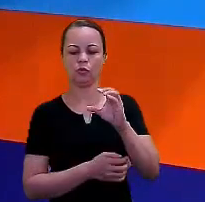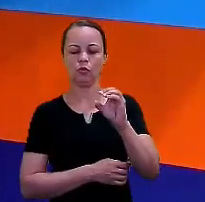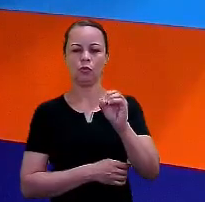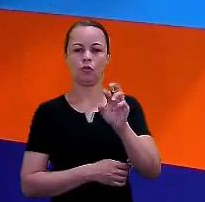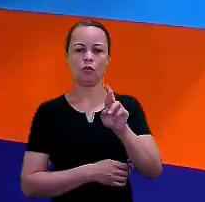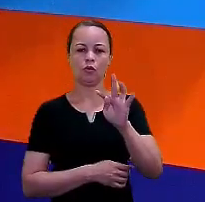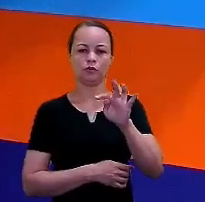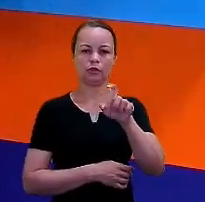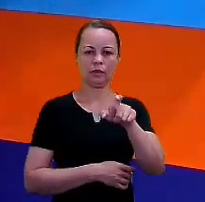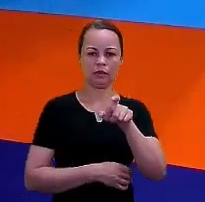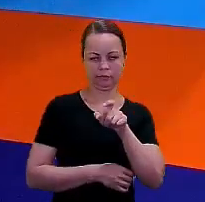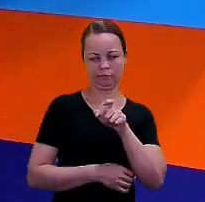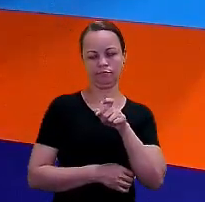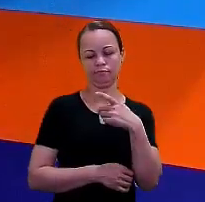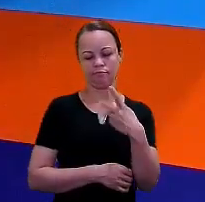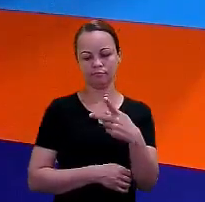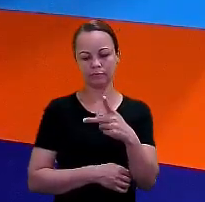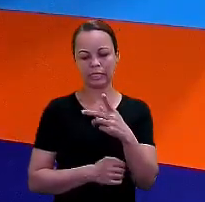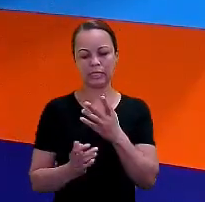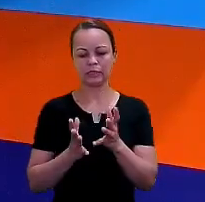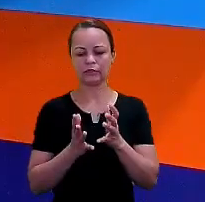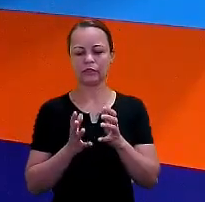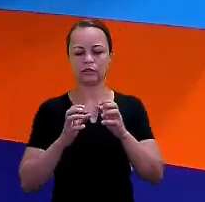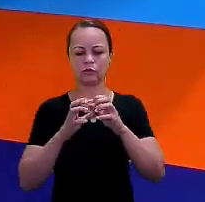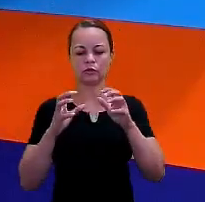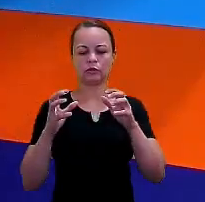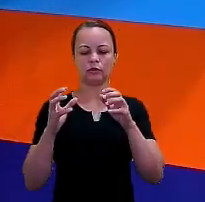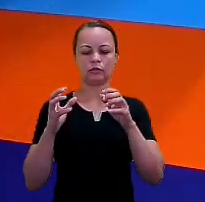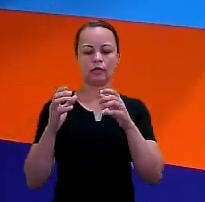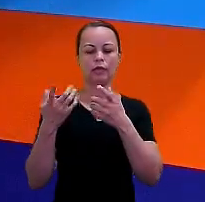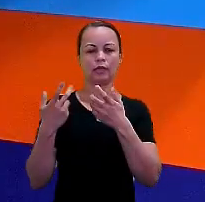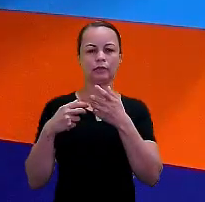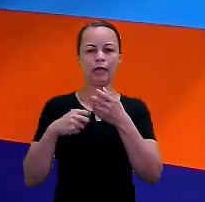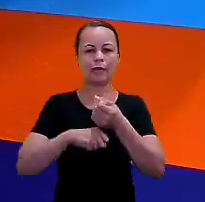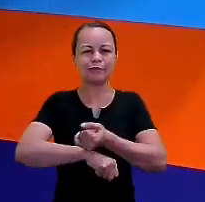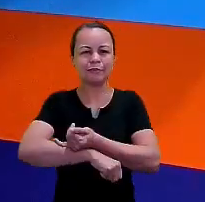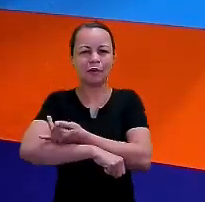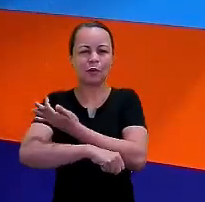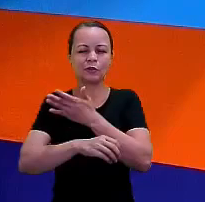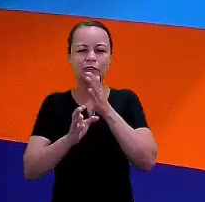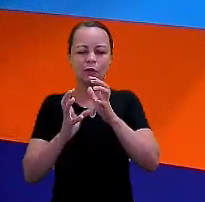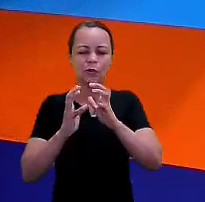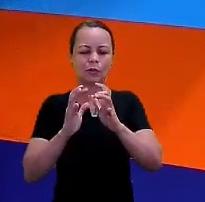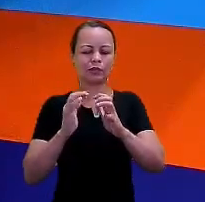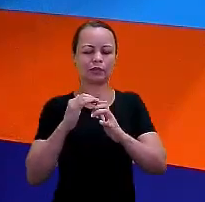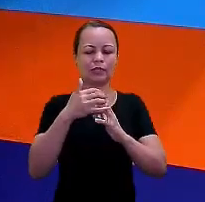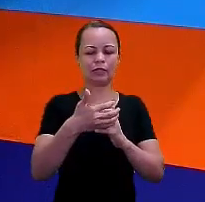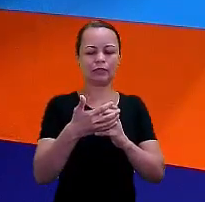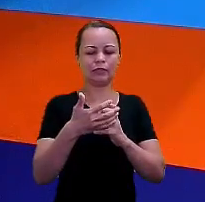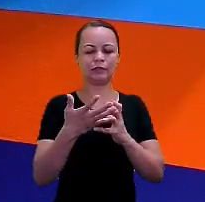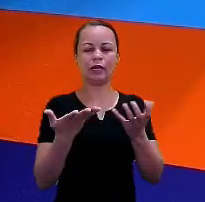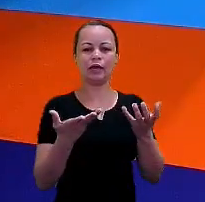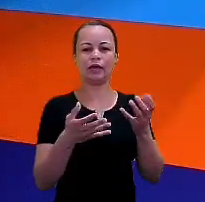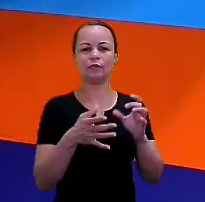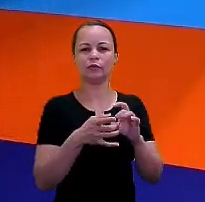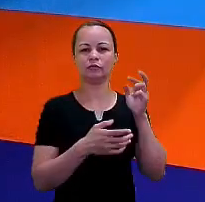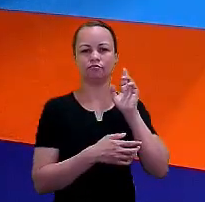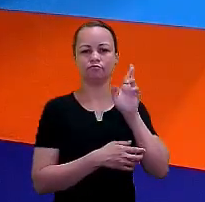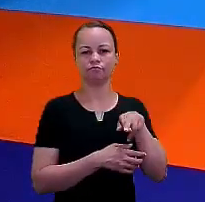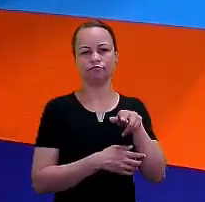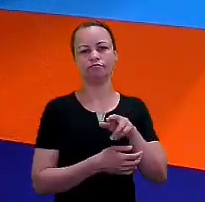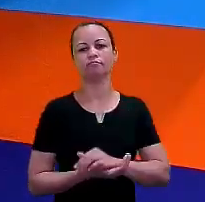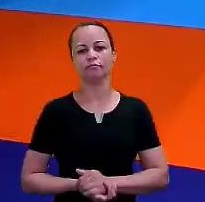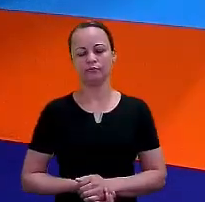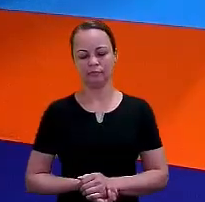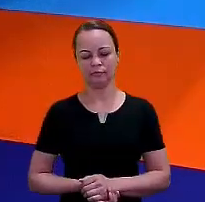mais associado a coisas ligadas às dimensões da emoção, e aqui mais ligado às dimensões da razão. Mas você pode ver